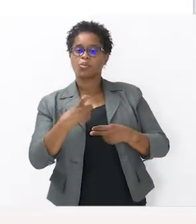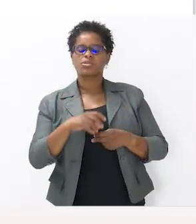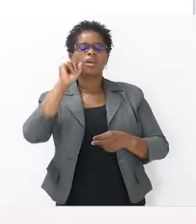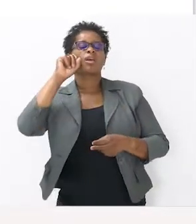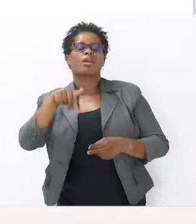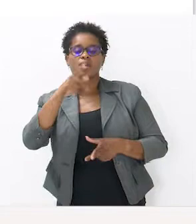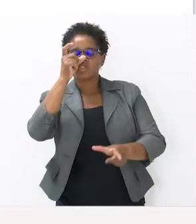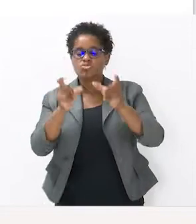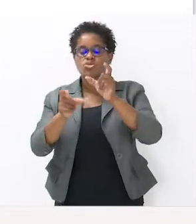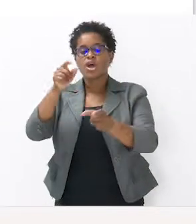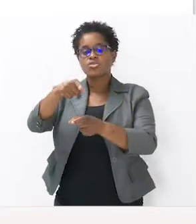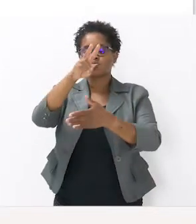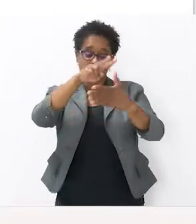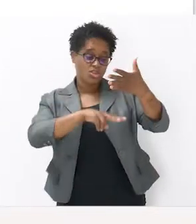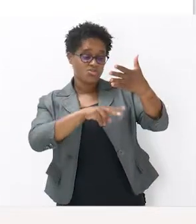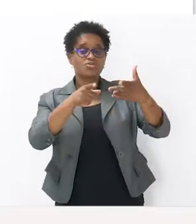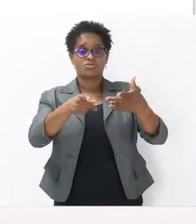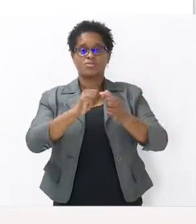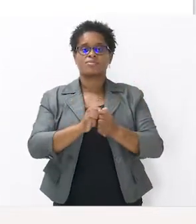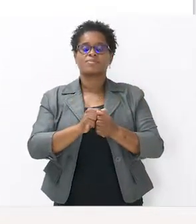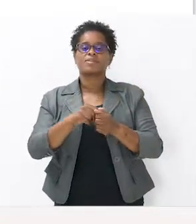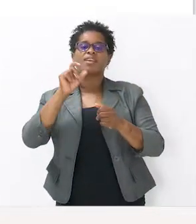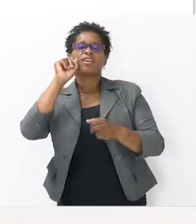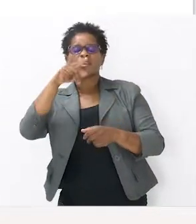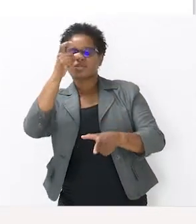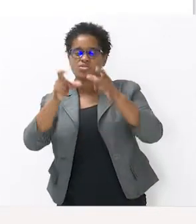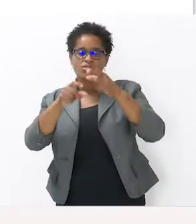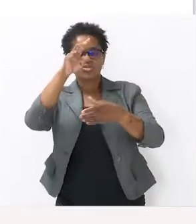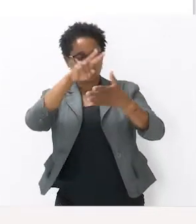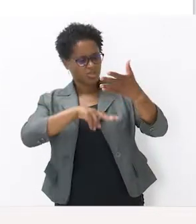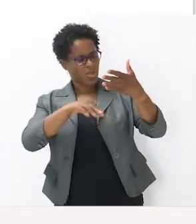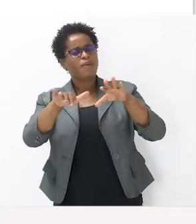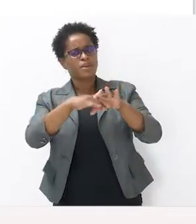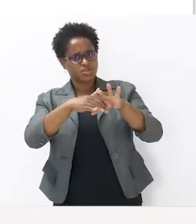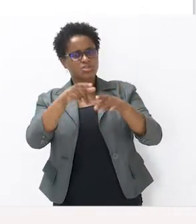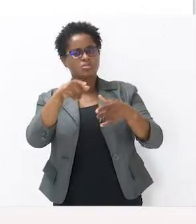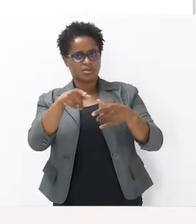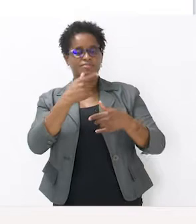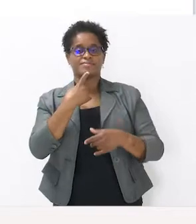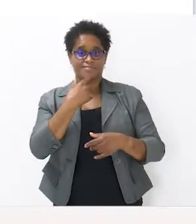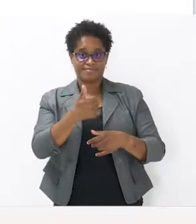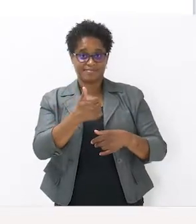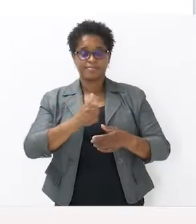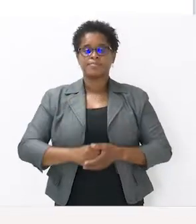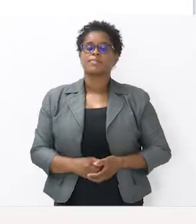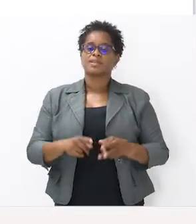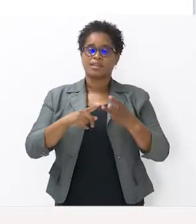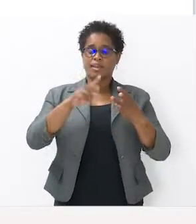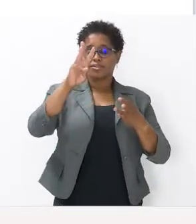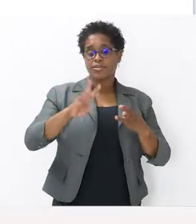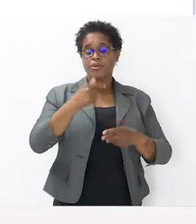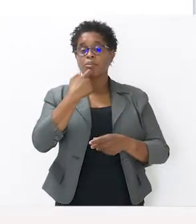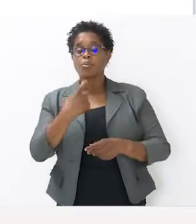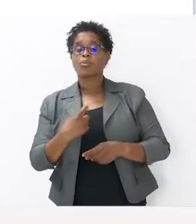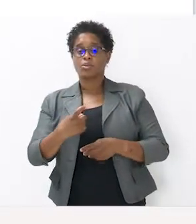quem são as personagens do texto? Quem são as personagens que participam, certo? E a terceira